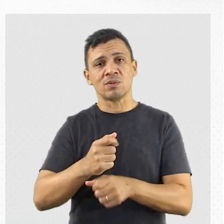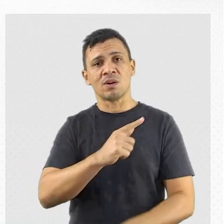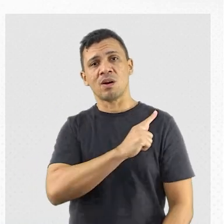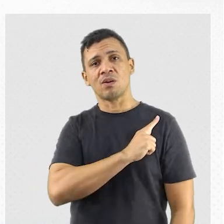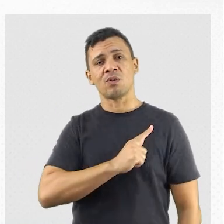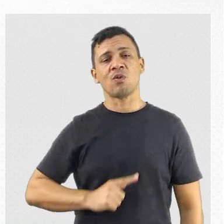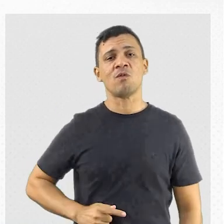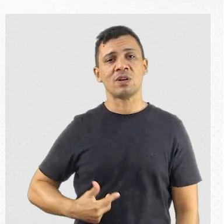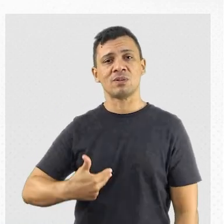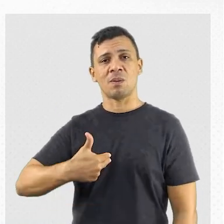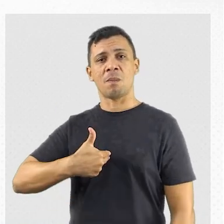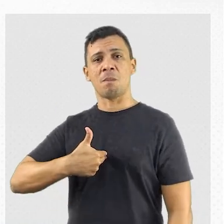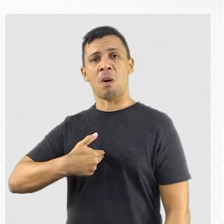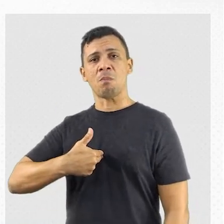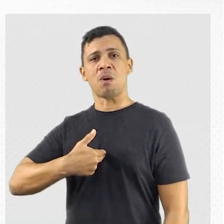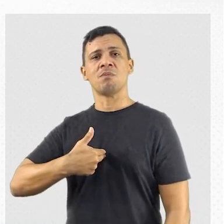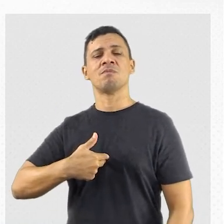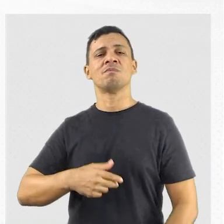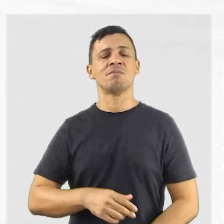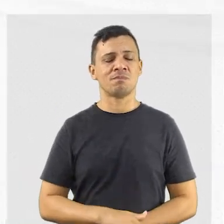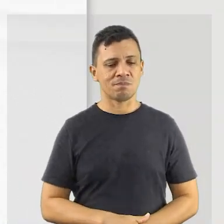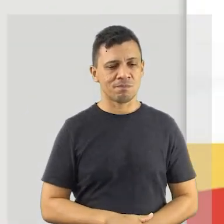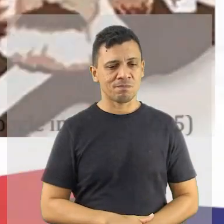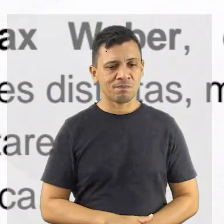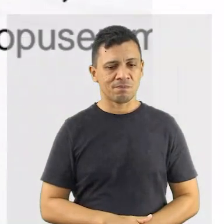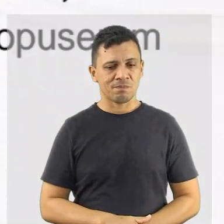entre sociedade e indivíduo.